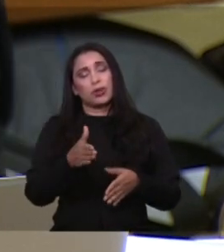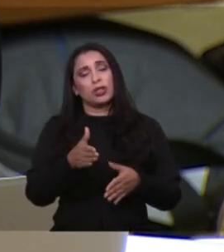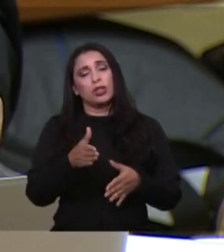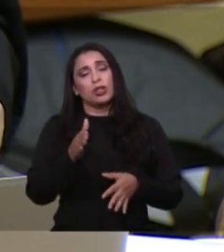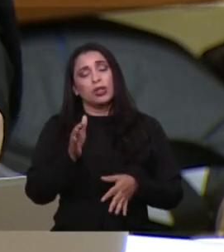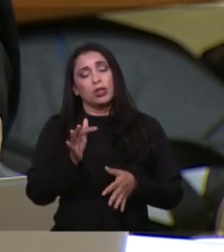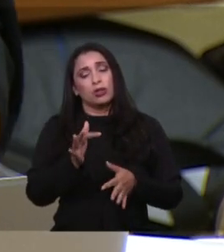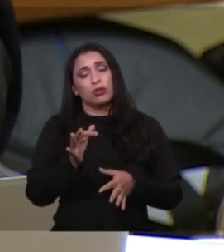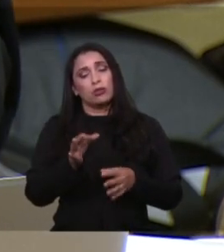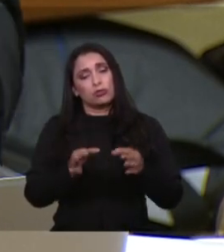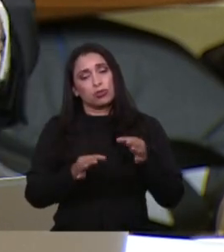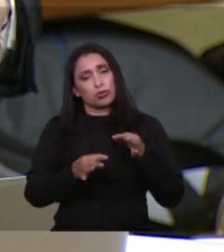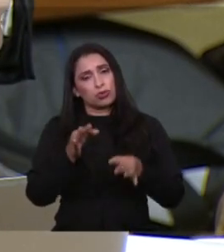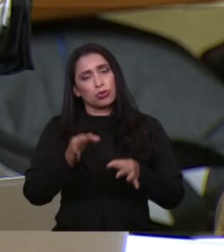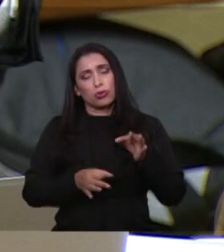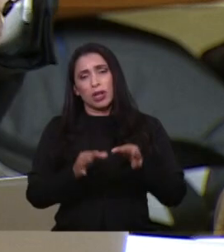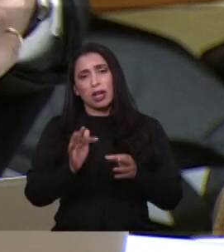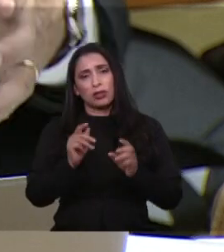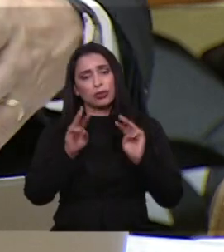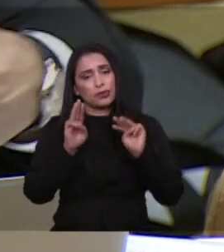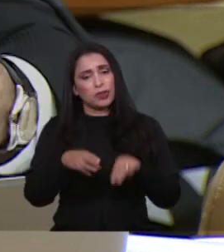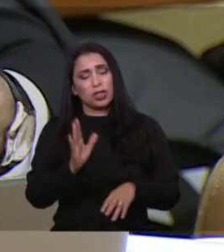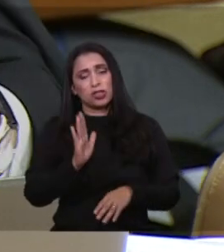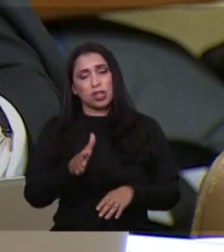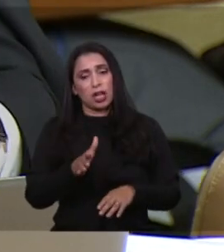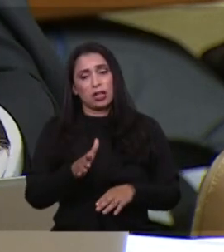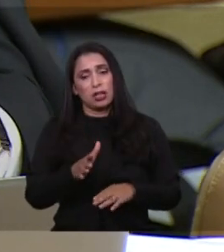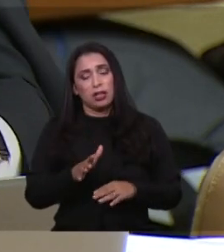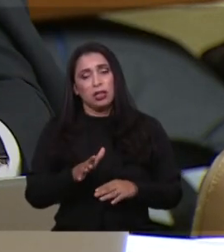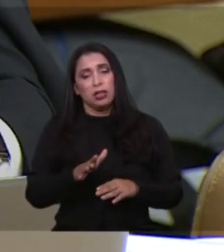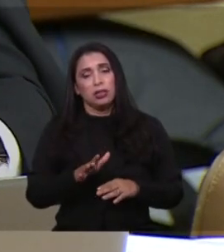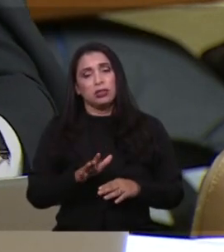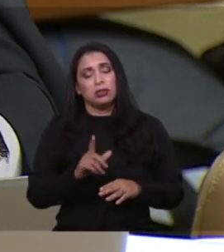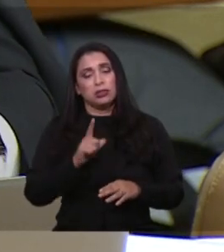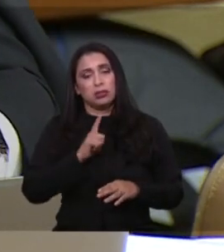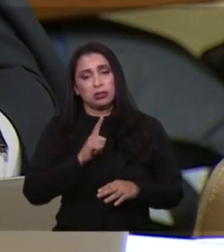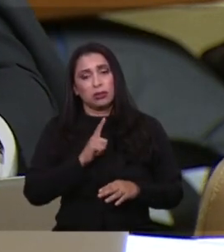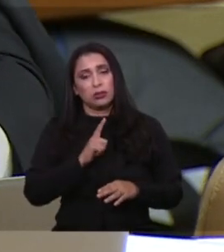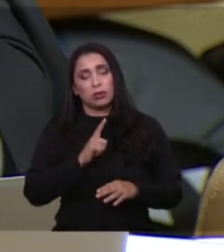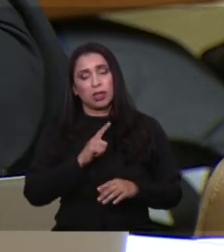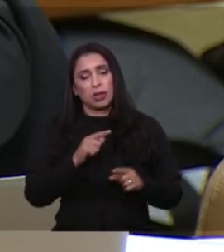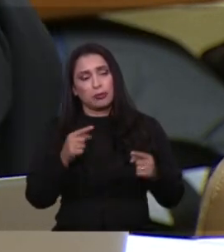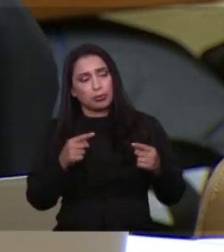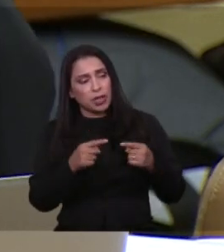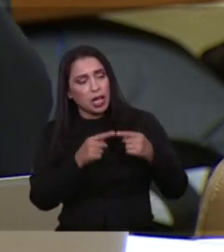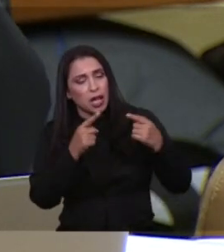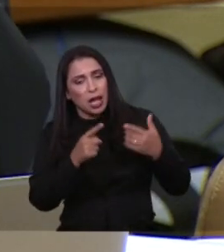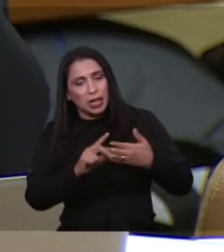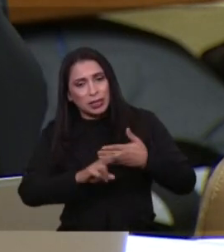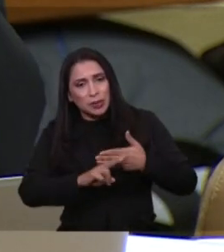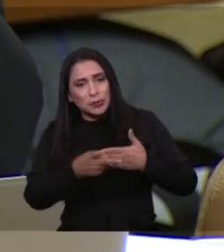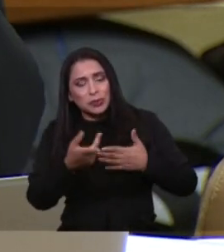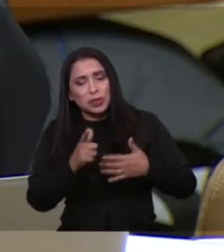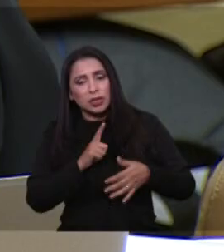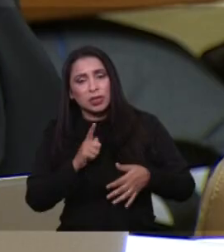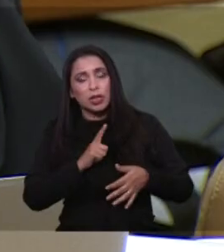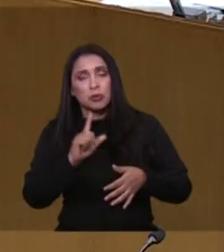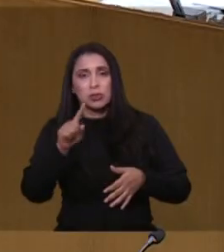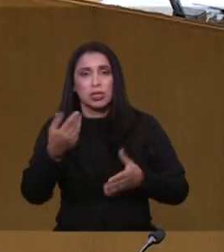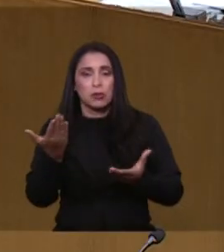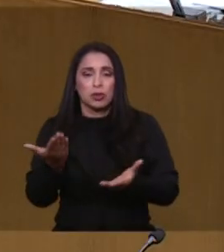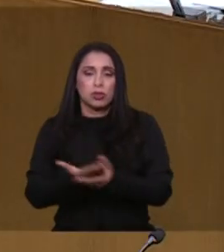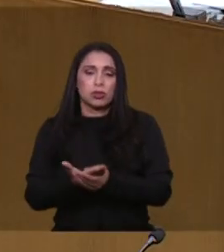na verdade, nós modulamos lá, que como nós modulamos no corpo da decisão, depois, quando veio o pedido nos